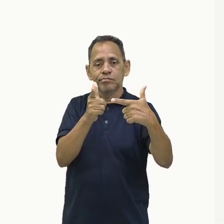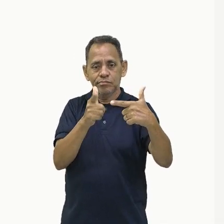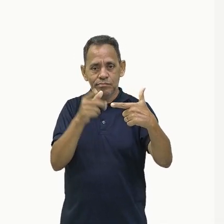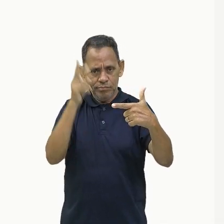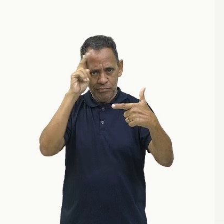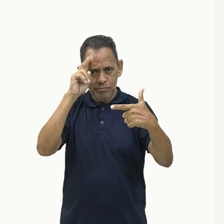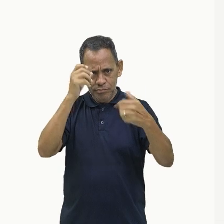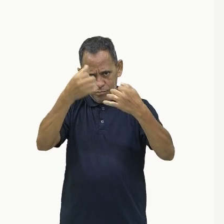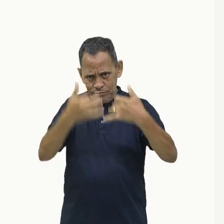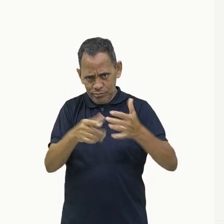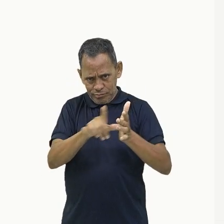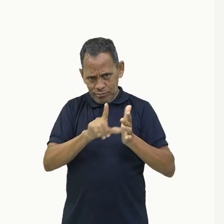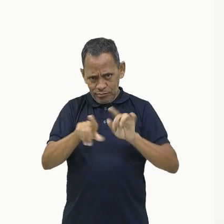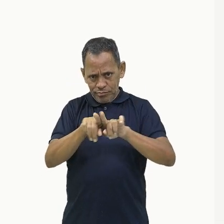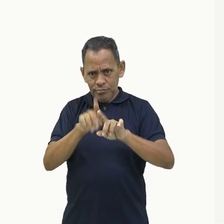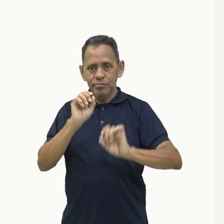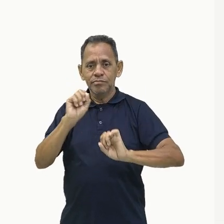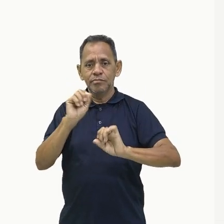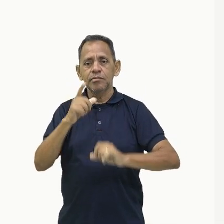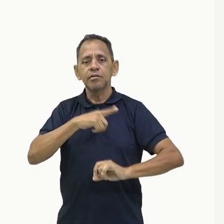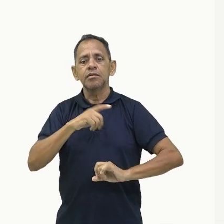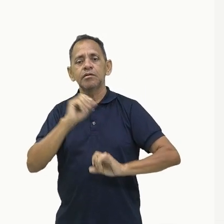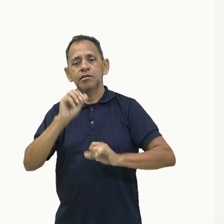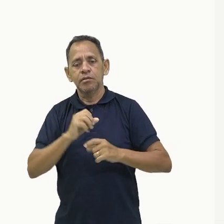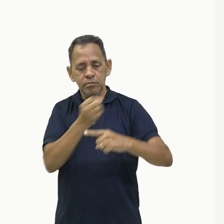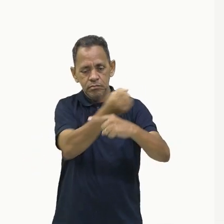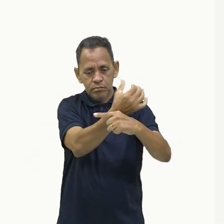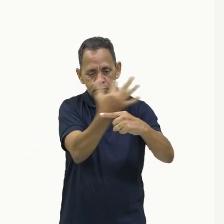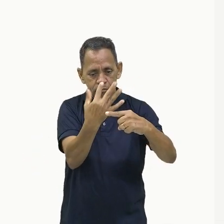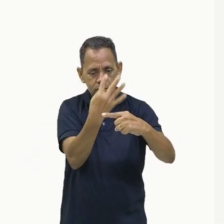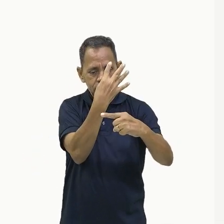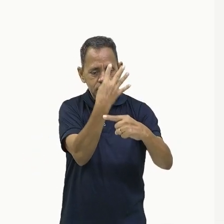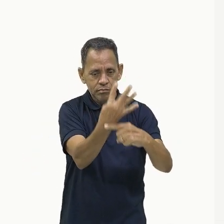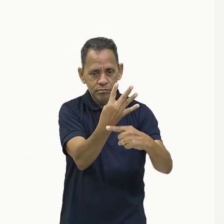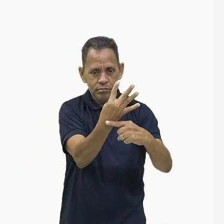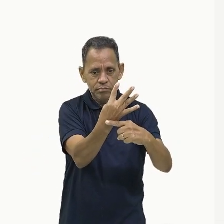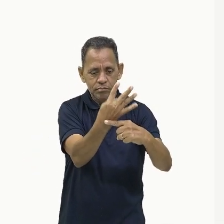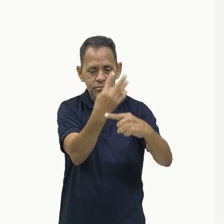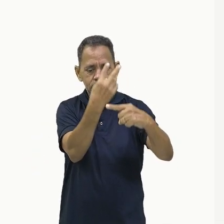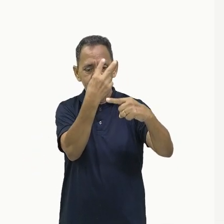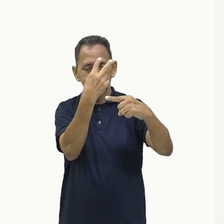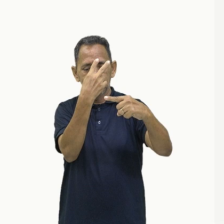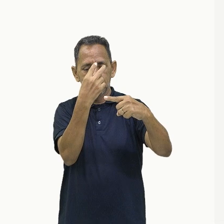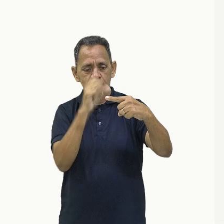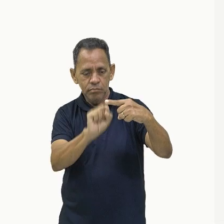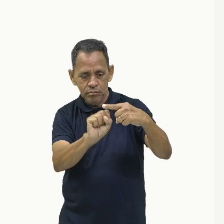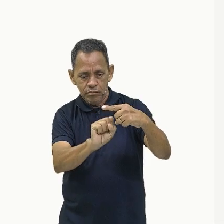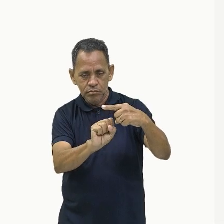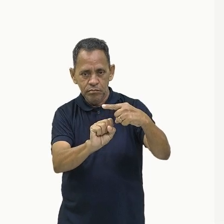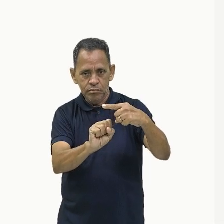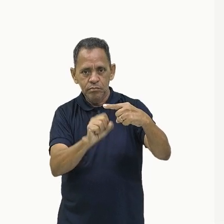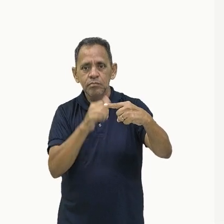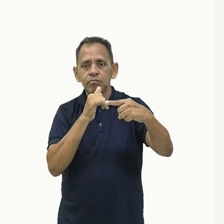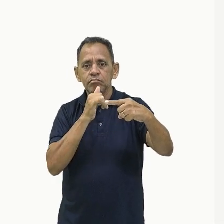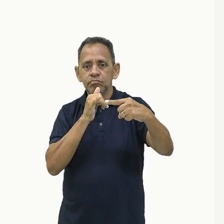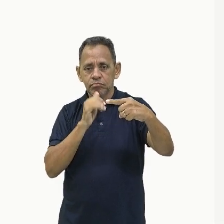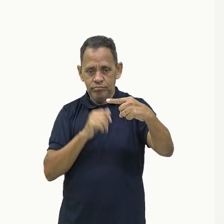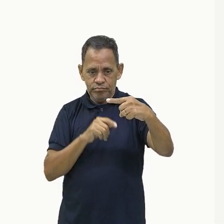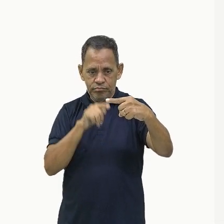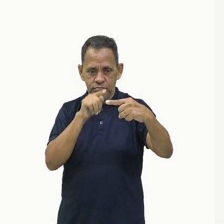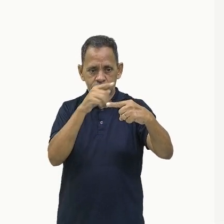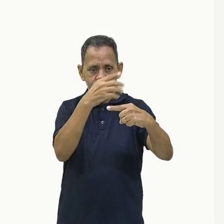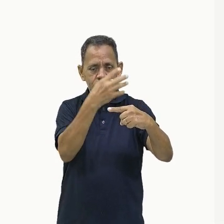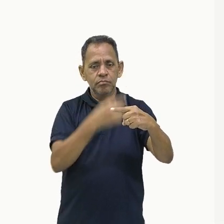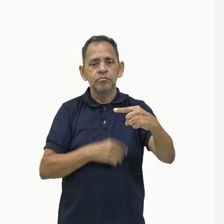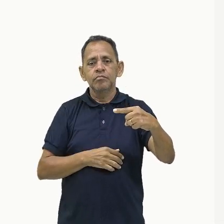vocês. Eu tenho uma fração 4 sobre 8, por exemplo. Tá? Não, deixa eu colocar um